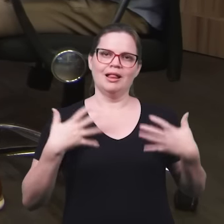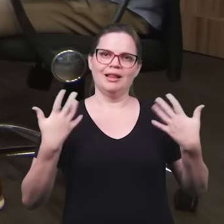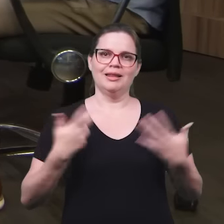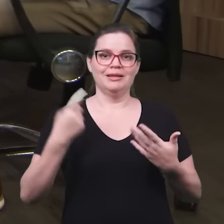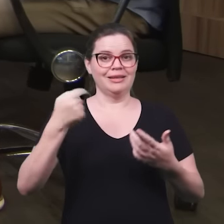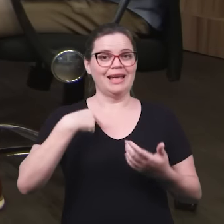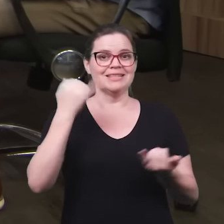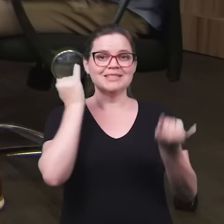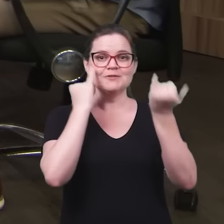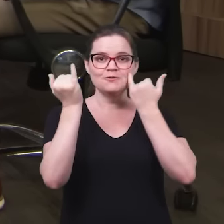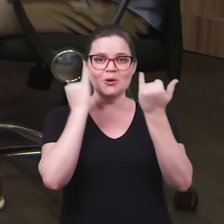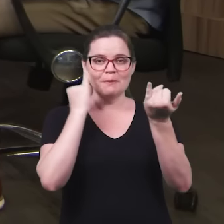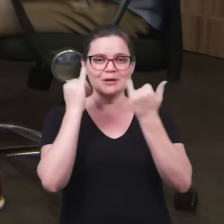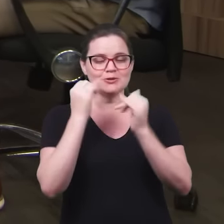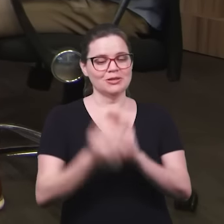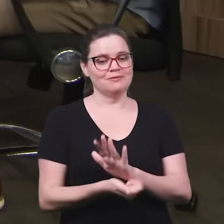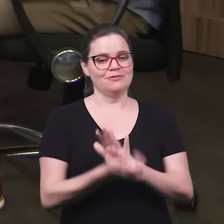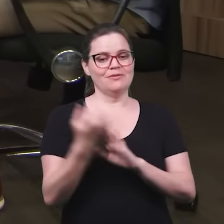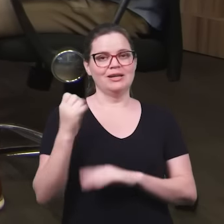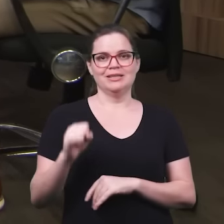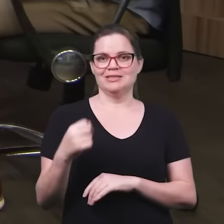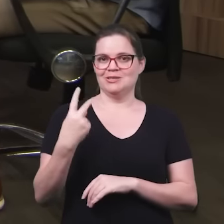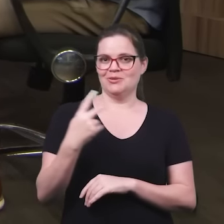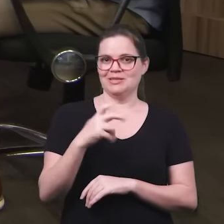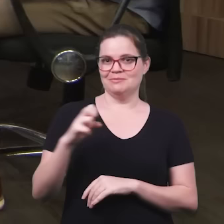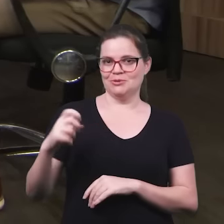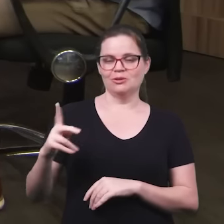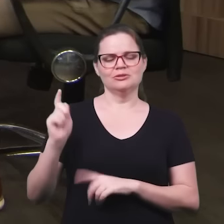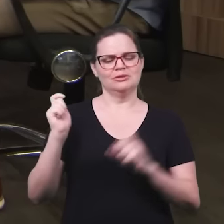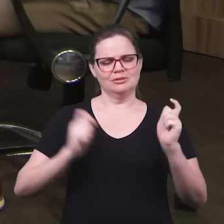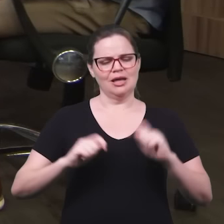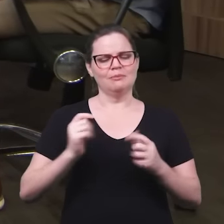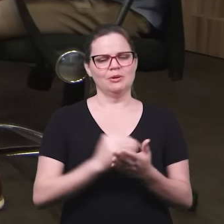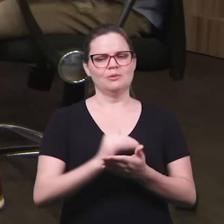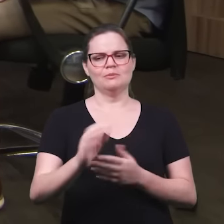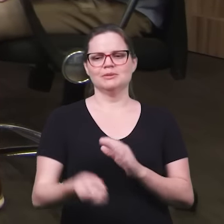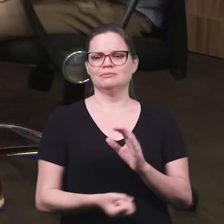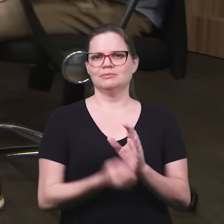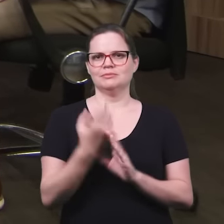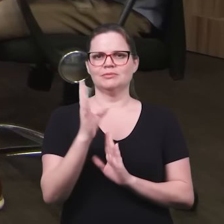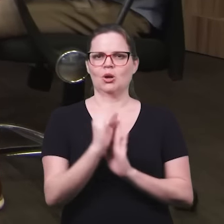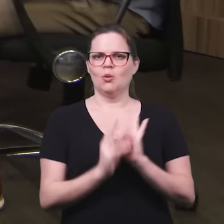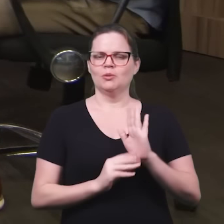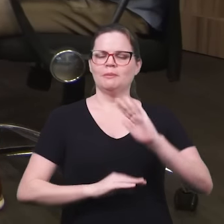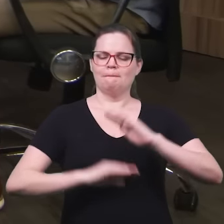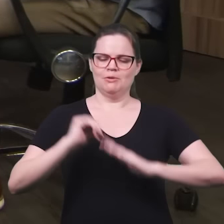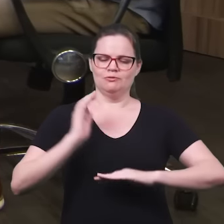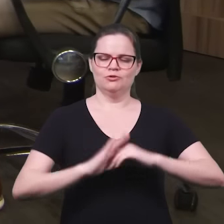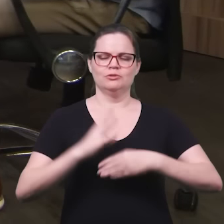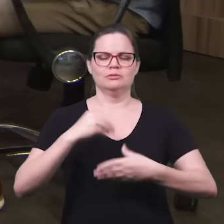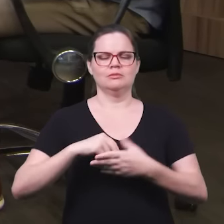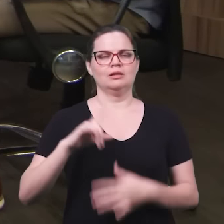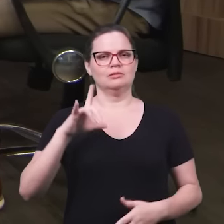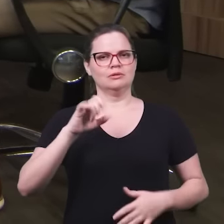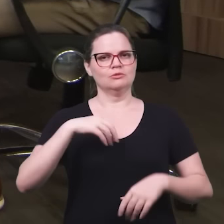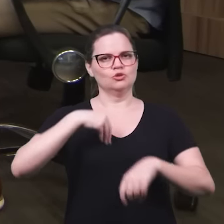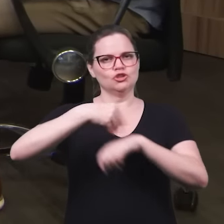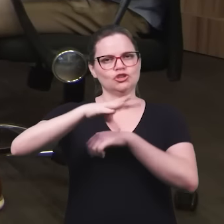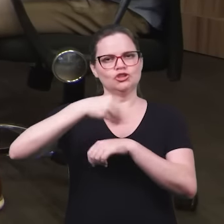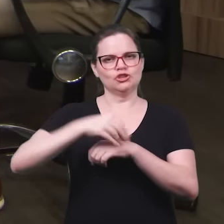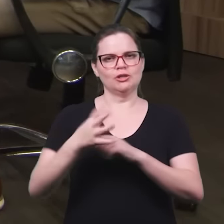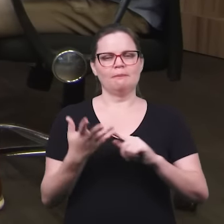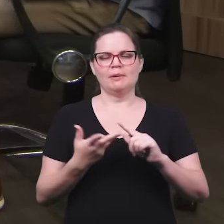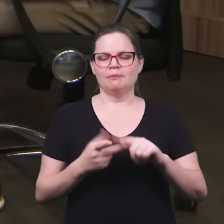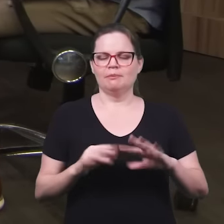e com essa bagagem, né, desses 2 episódios, acho que dá sim para o jovem começar a produzir o conteúdo de forma profissional no Instagram, com